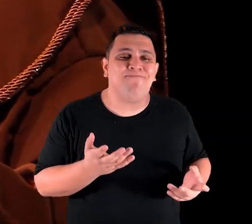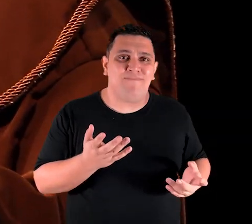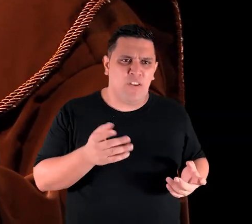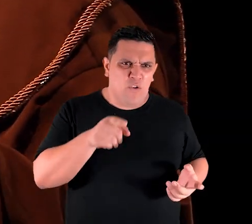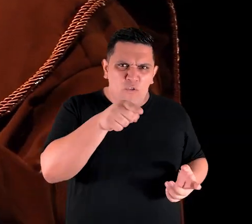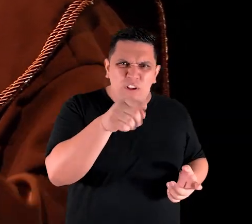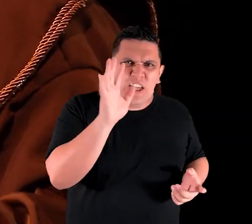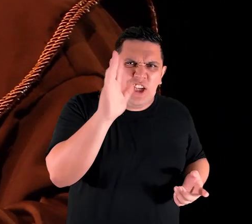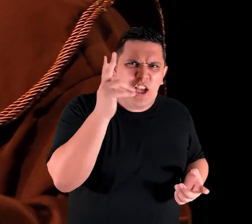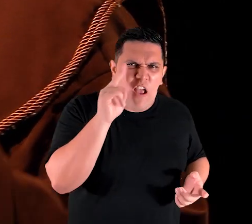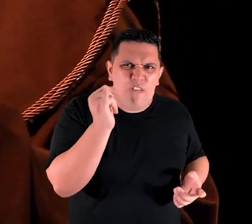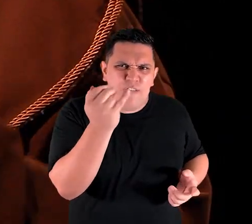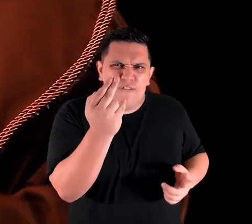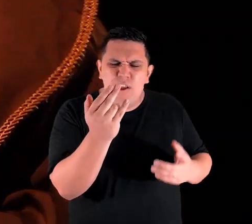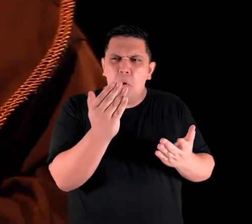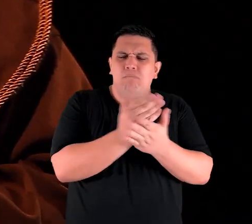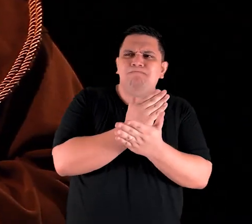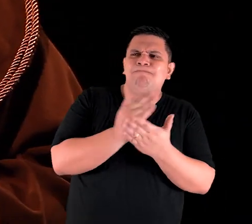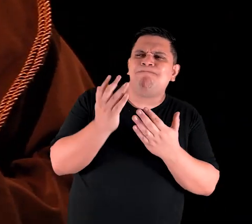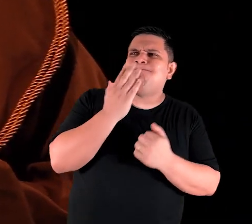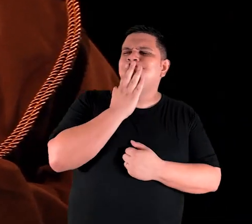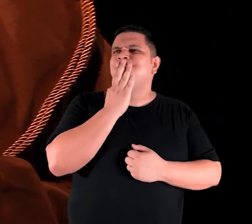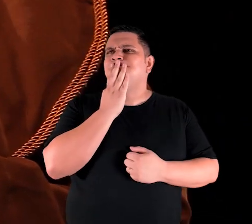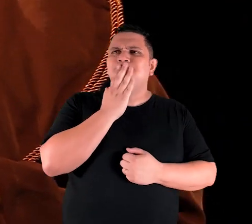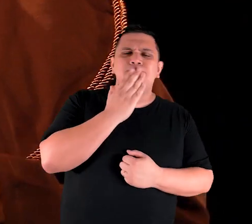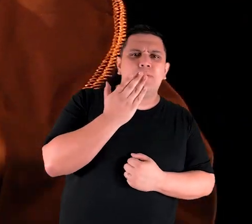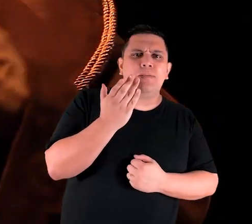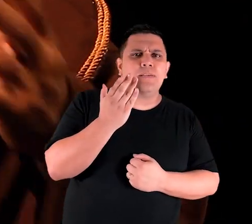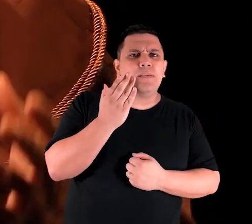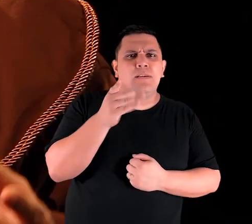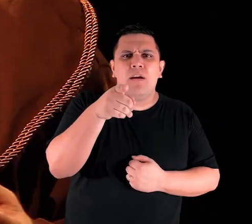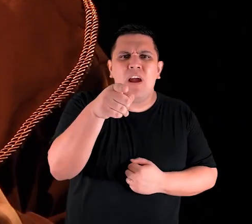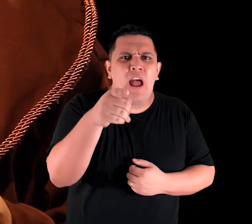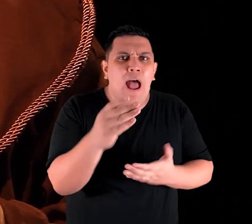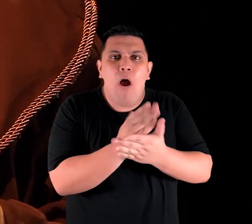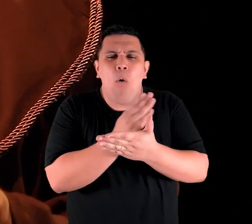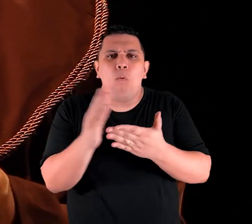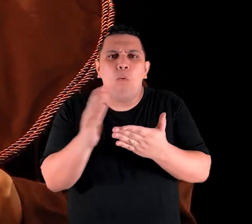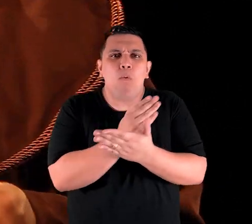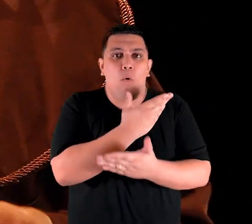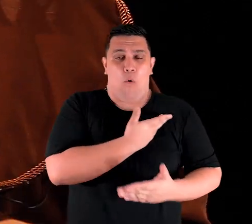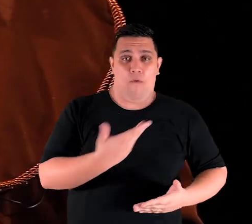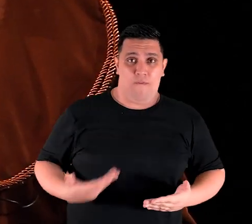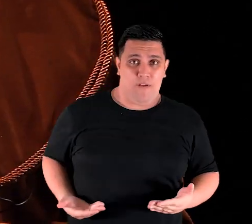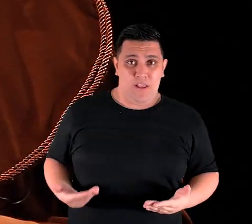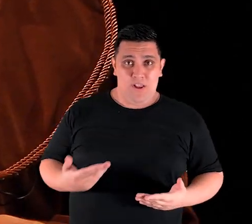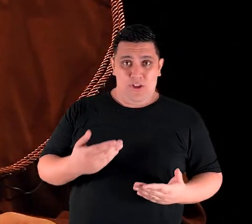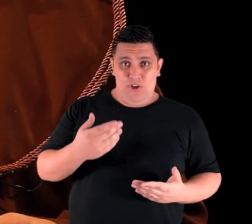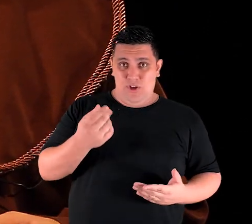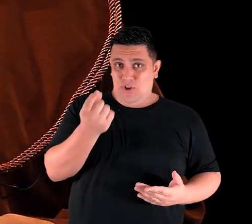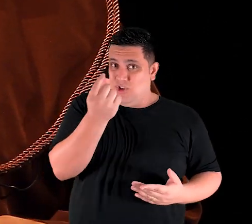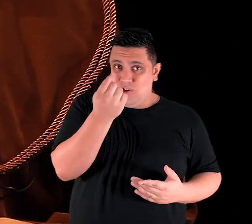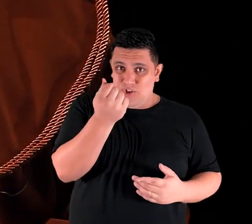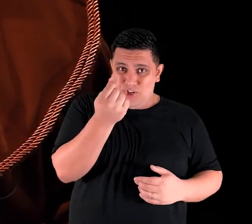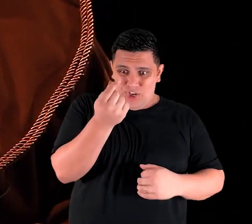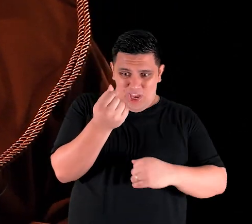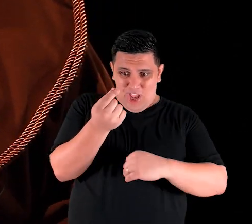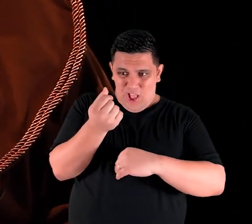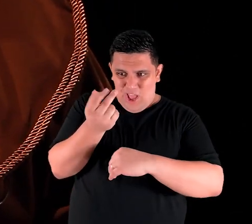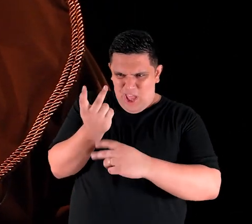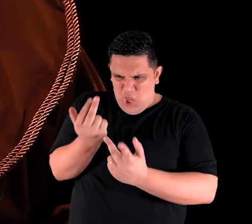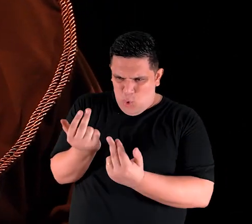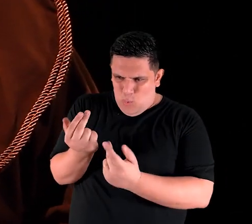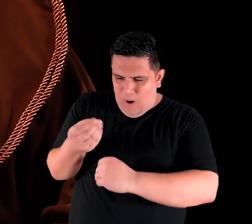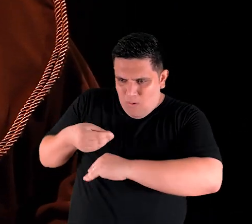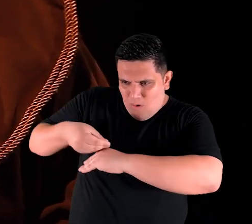Você já viu alguma vez na sua vida algum governo distribuir igualmente